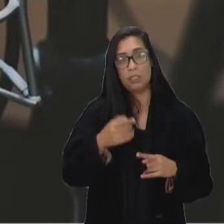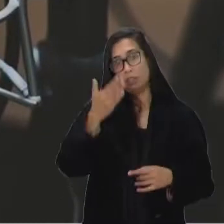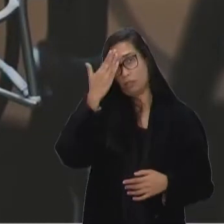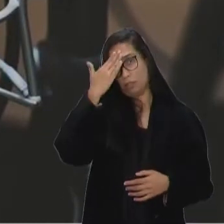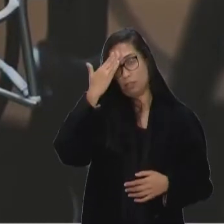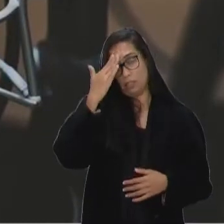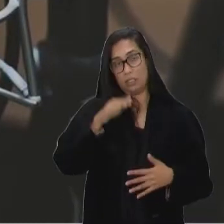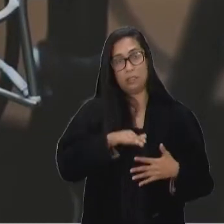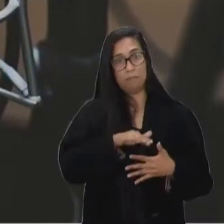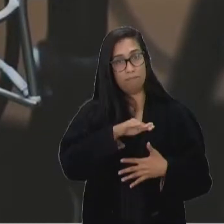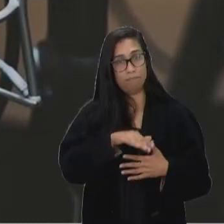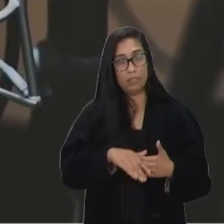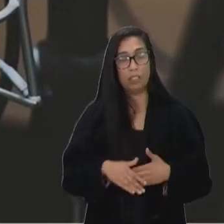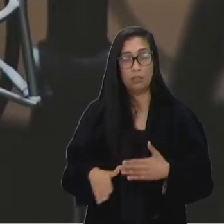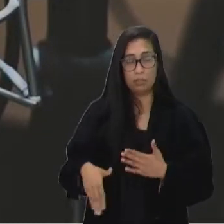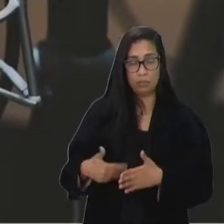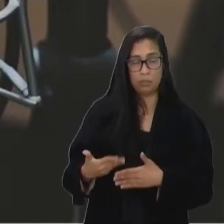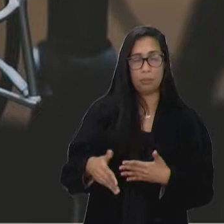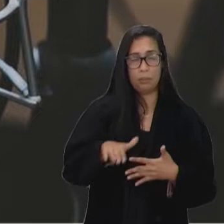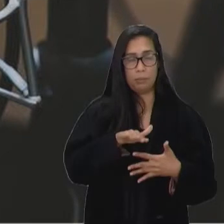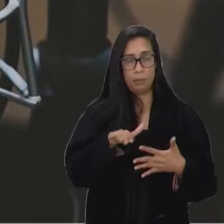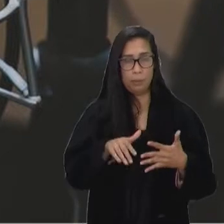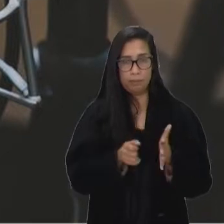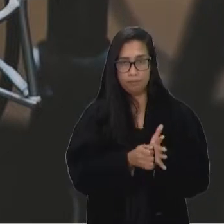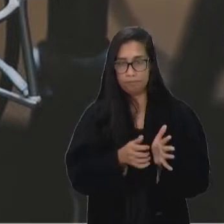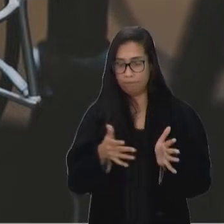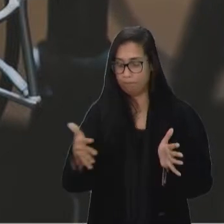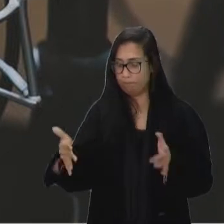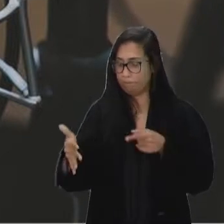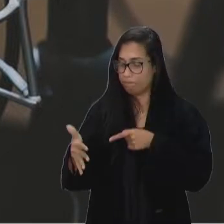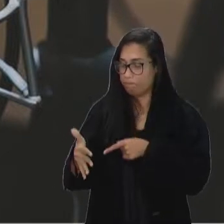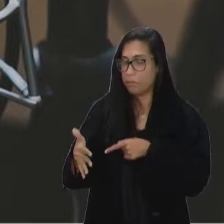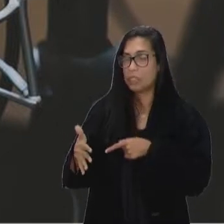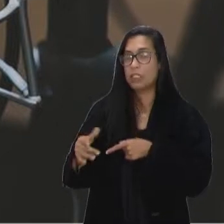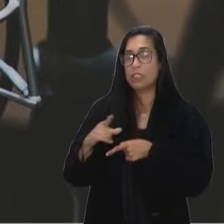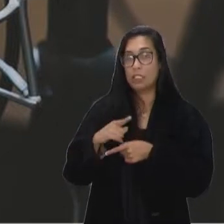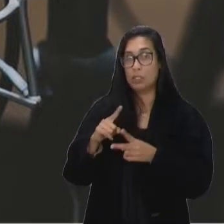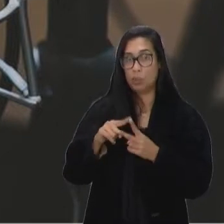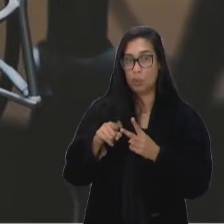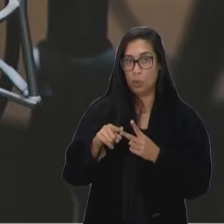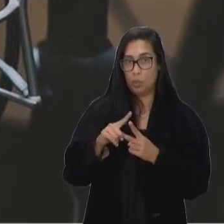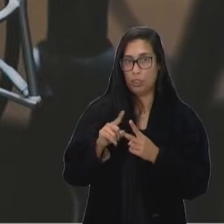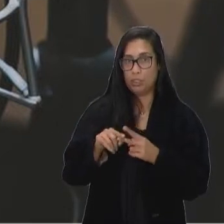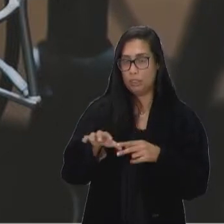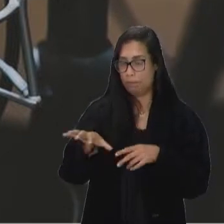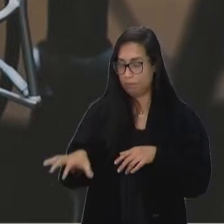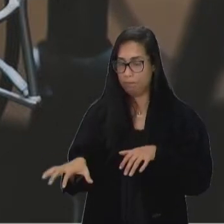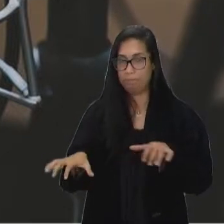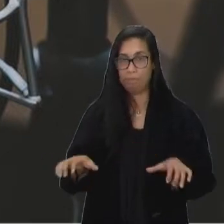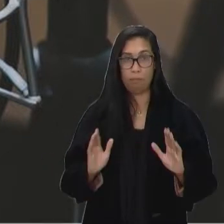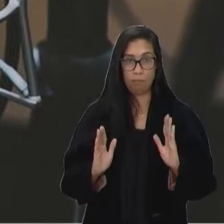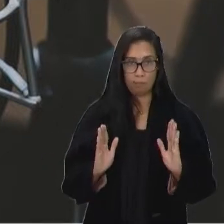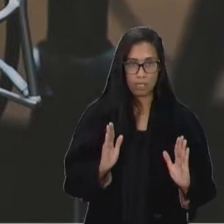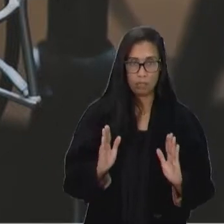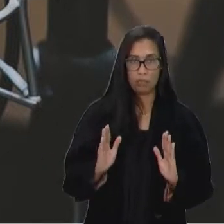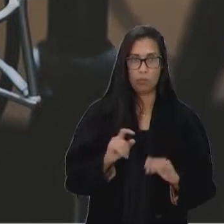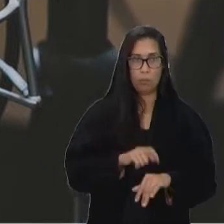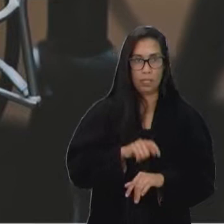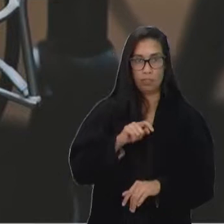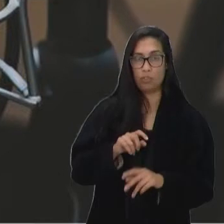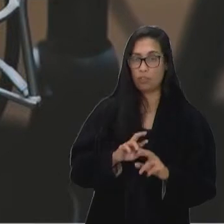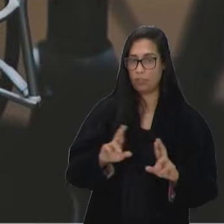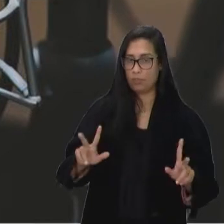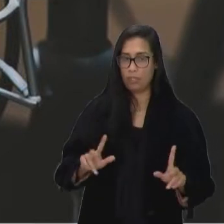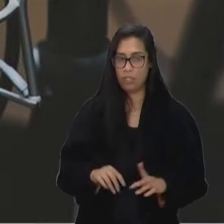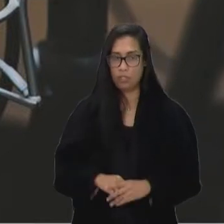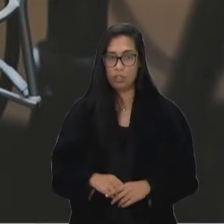ele tem duas vias, né? Porque tem a hora de você ter a etapa de você criar o RPG, você está lá montando um negócio, está acontecendo. Mas quando você está